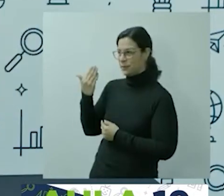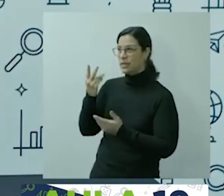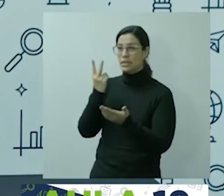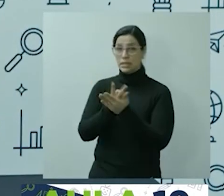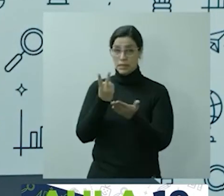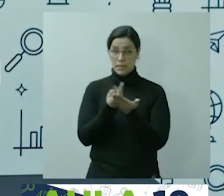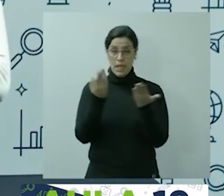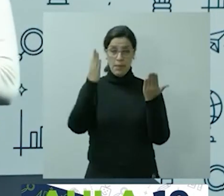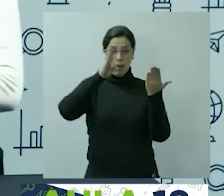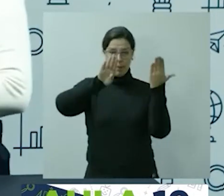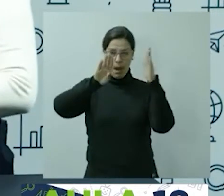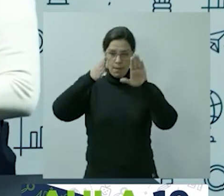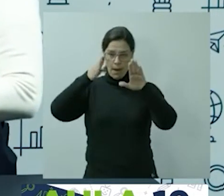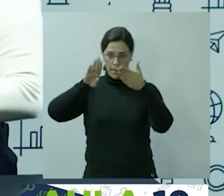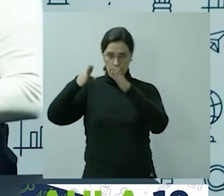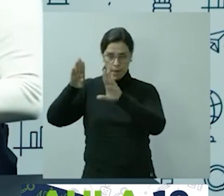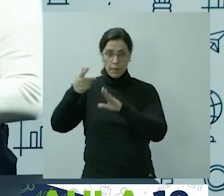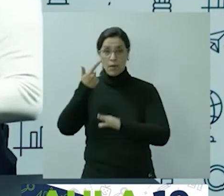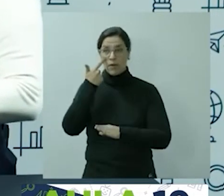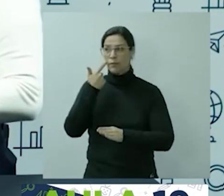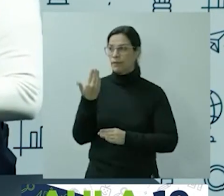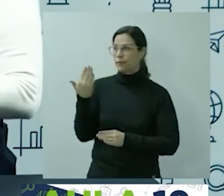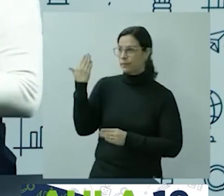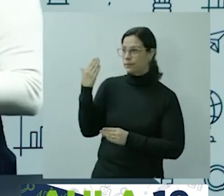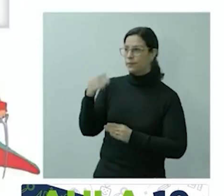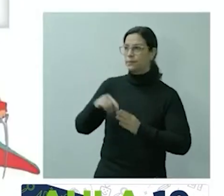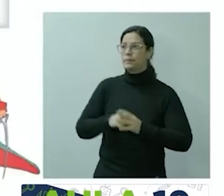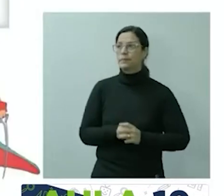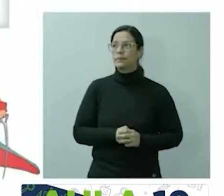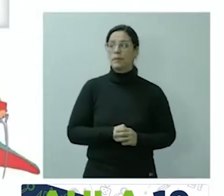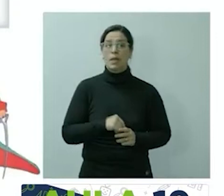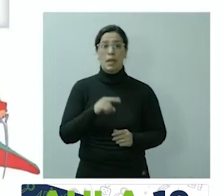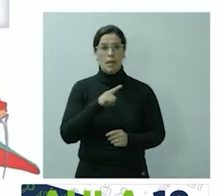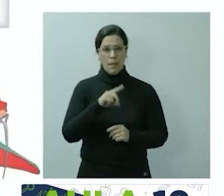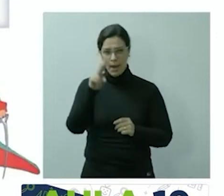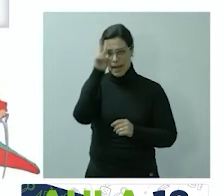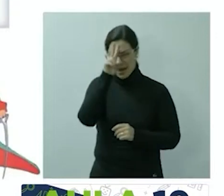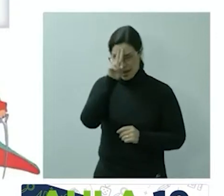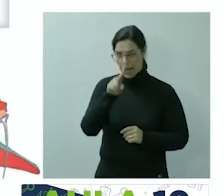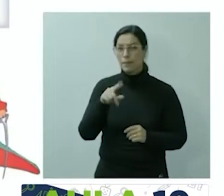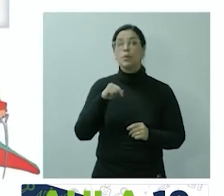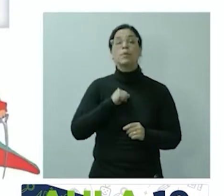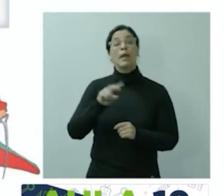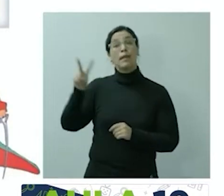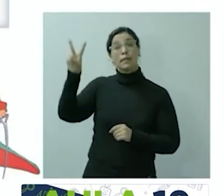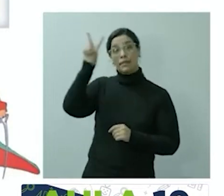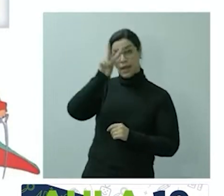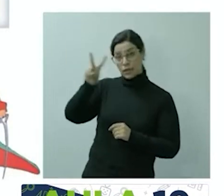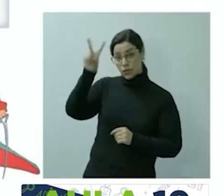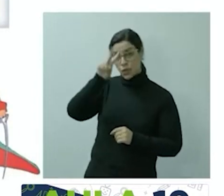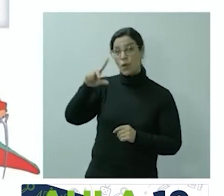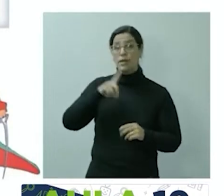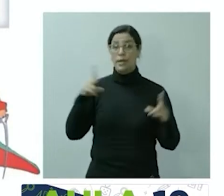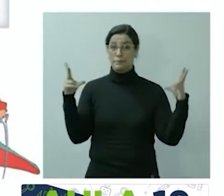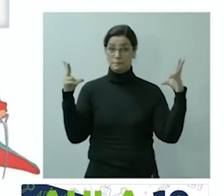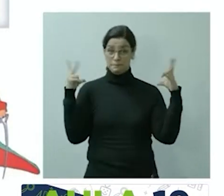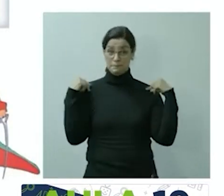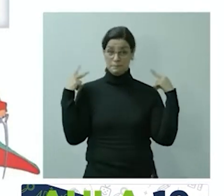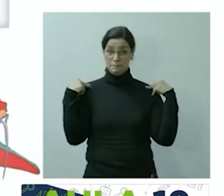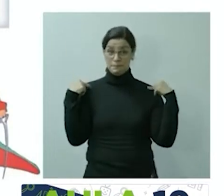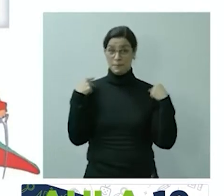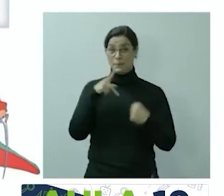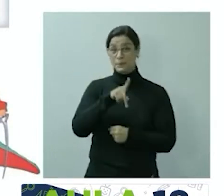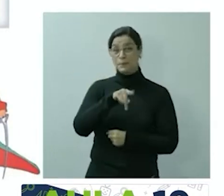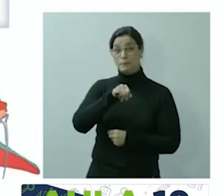as cartas que eu tenho nesse jogo. Então, vejam. Lembram que lá na história nós temos o piloto, que